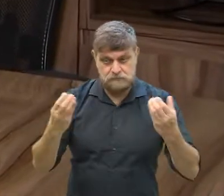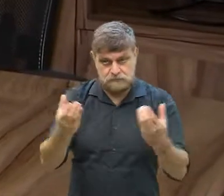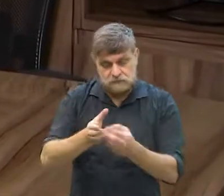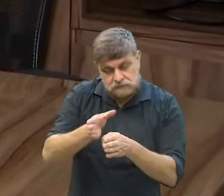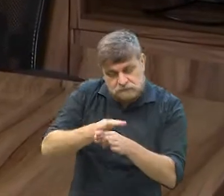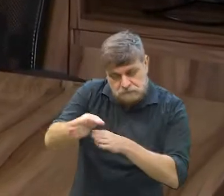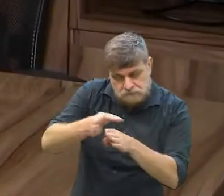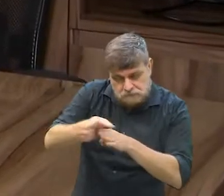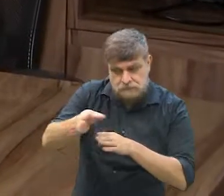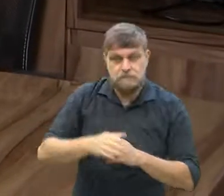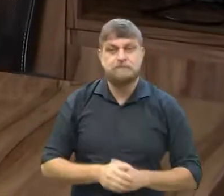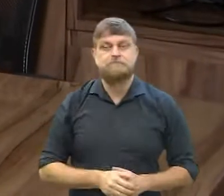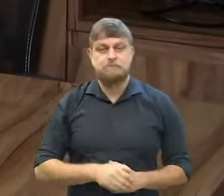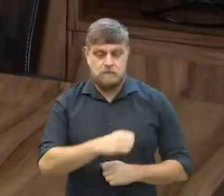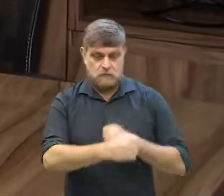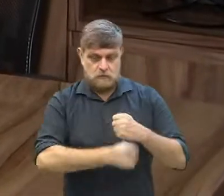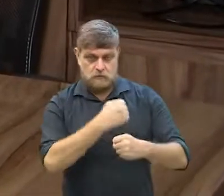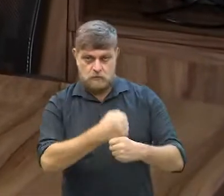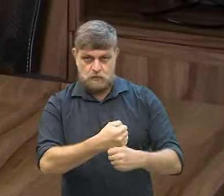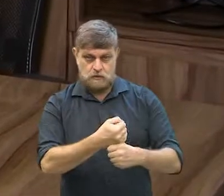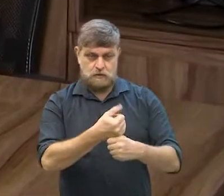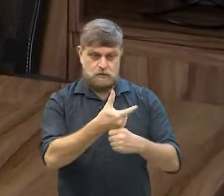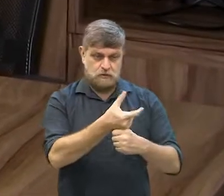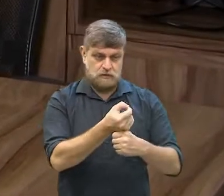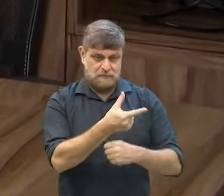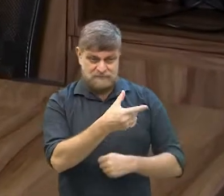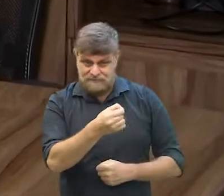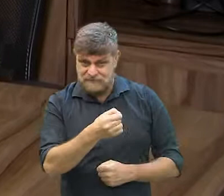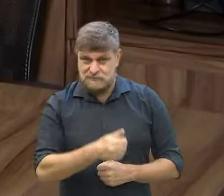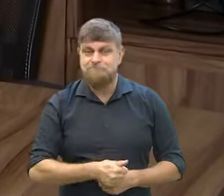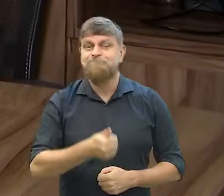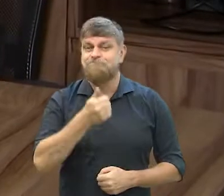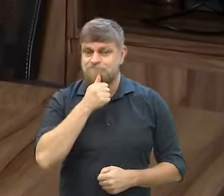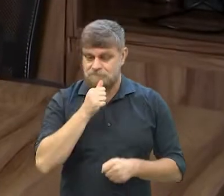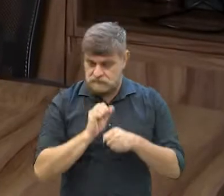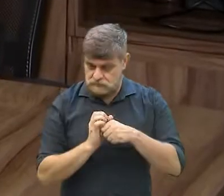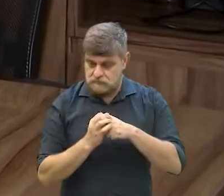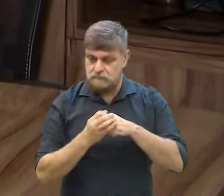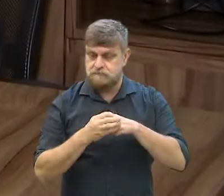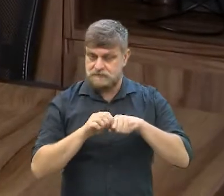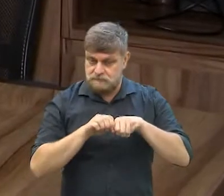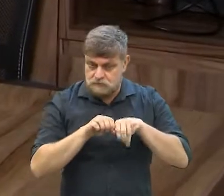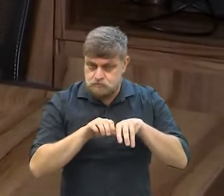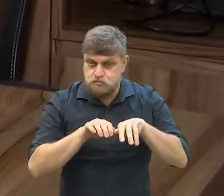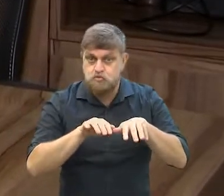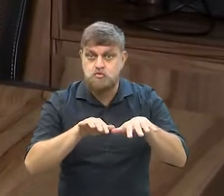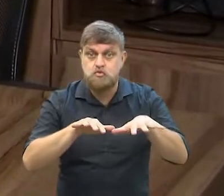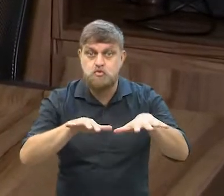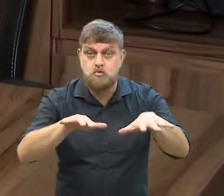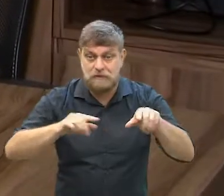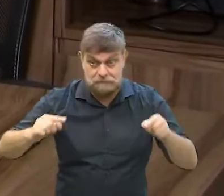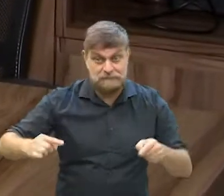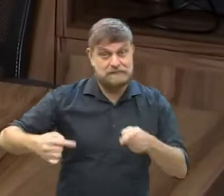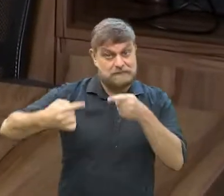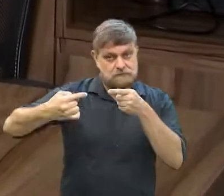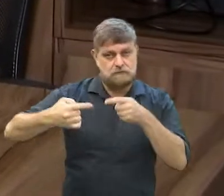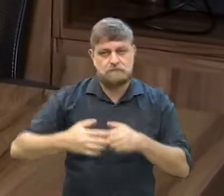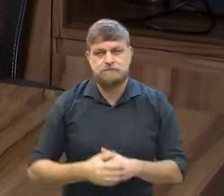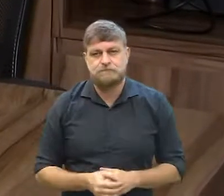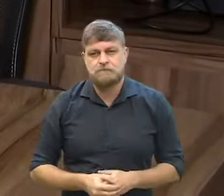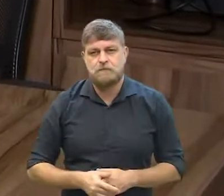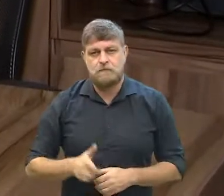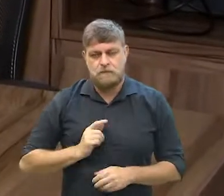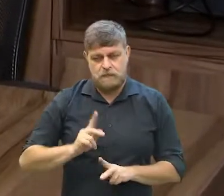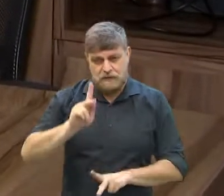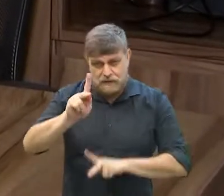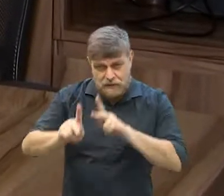Vivemos aí um 2020, né? Ainda continuamos com esse desafio da pandemia, né, Rubens? De fato, a grande